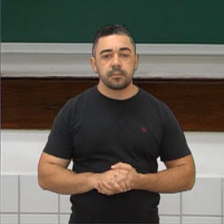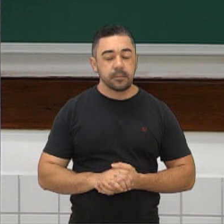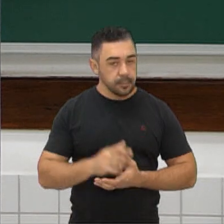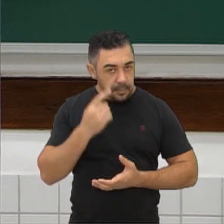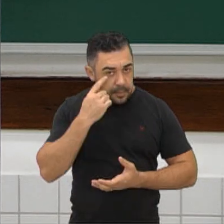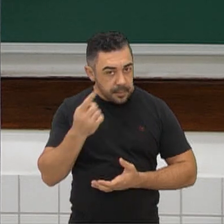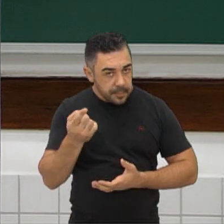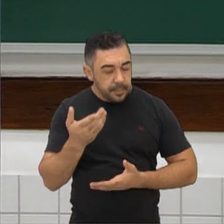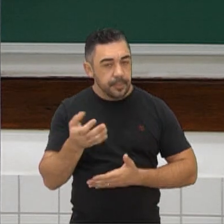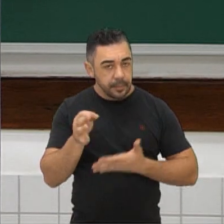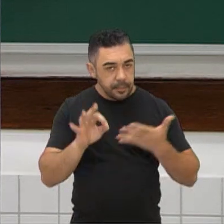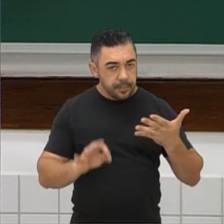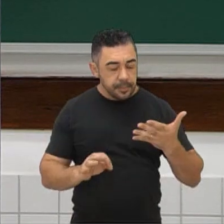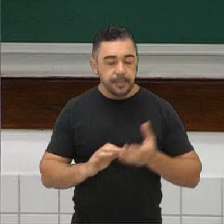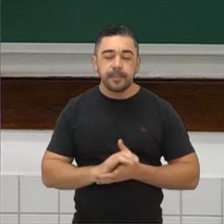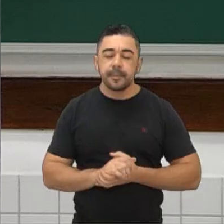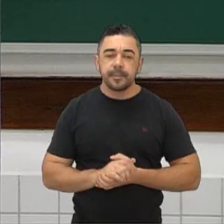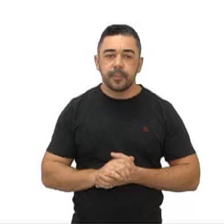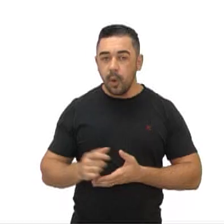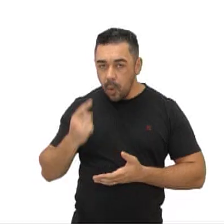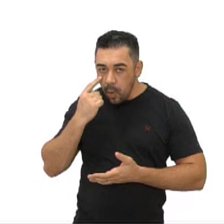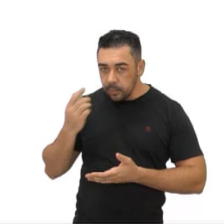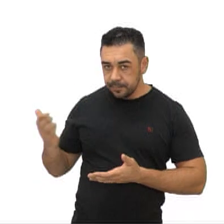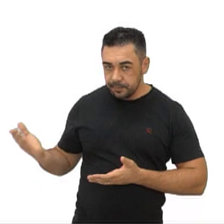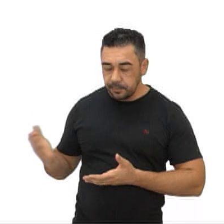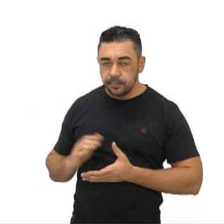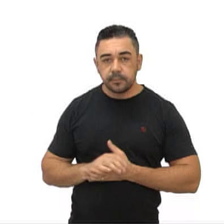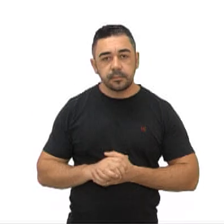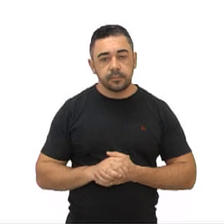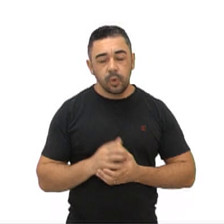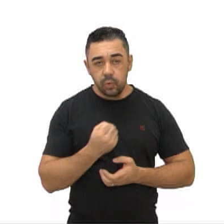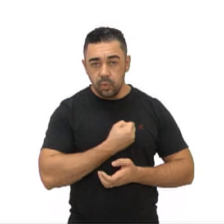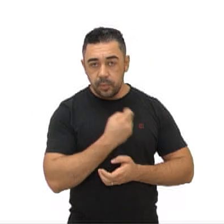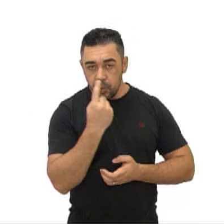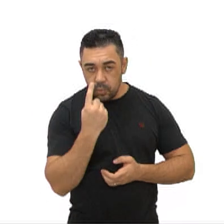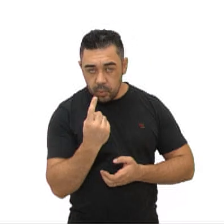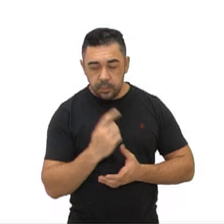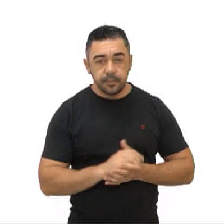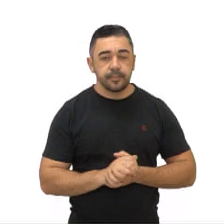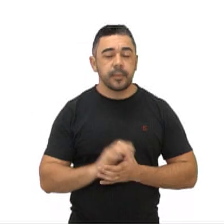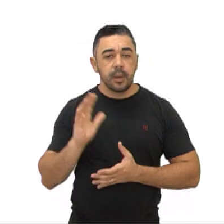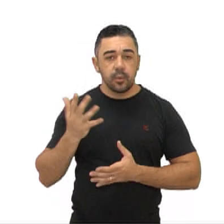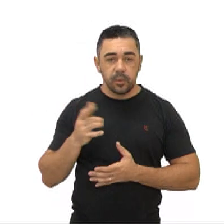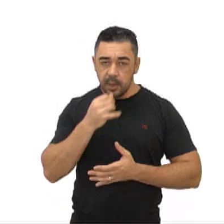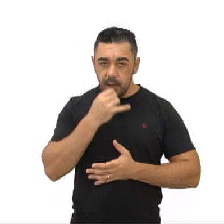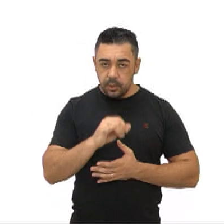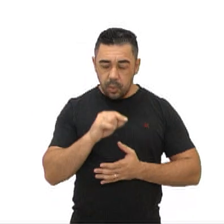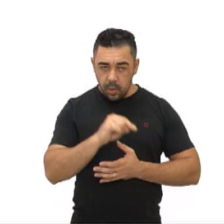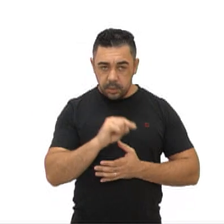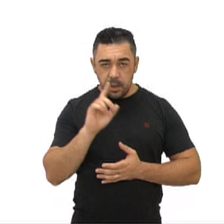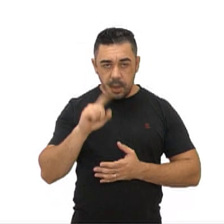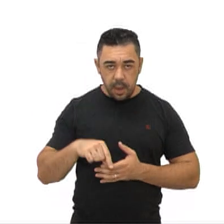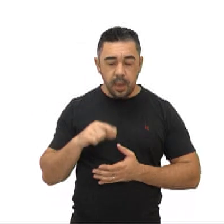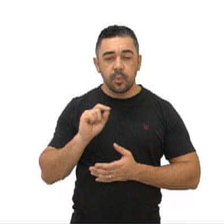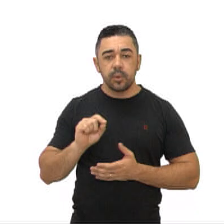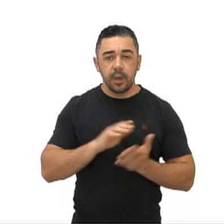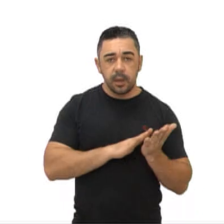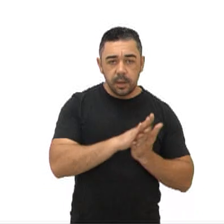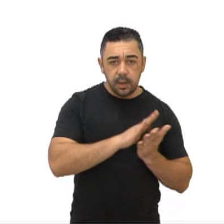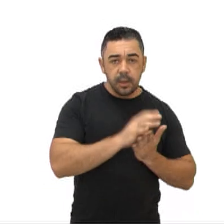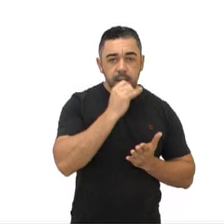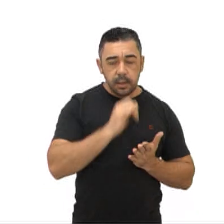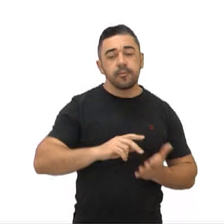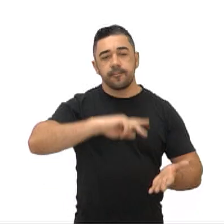Vamos para a correção da atividade? Olha só. Número 1. As reações de eletrólise ocorrem com consumo de energia